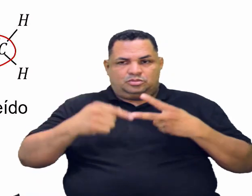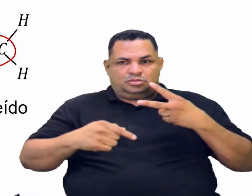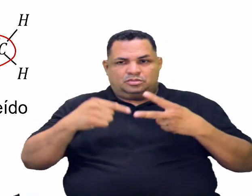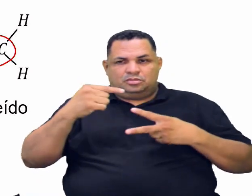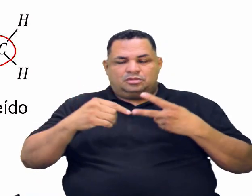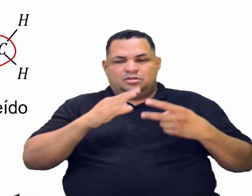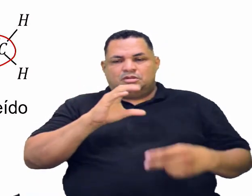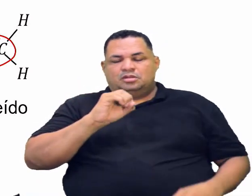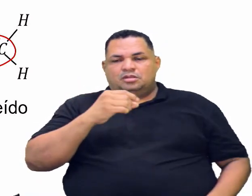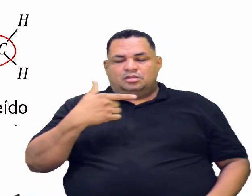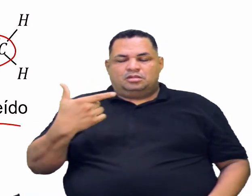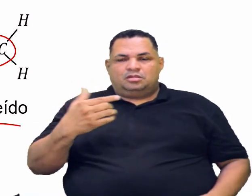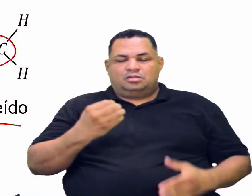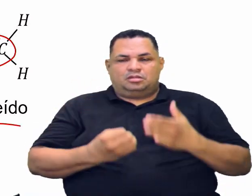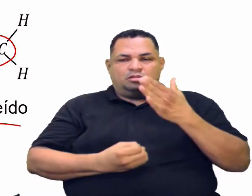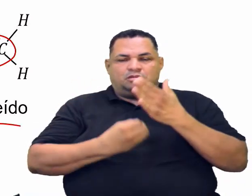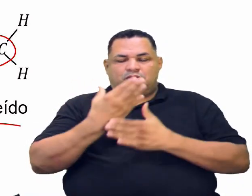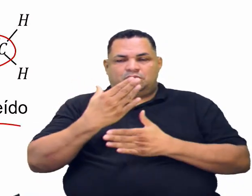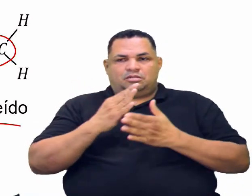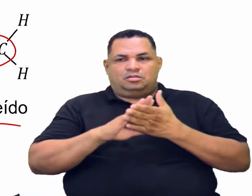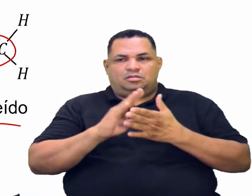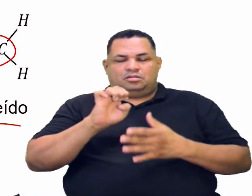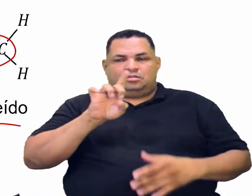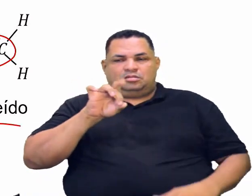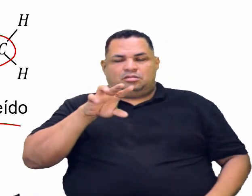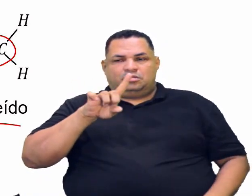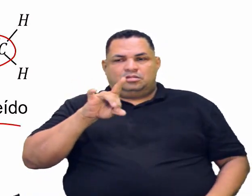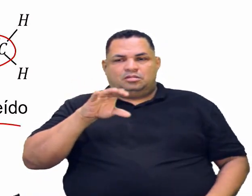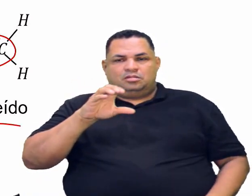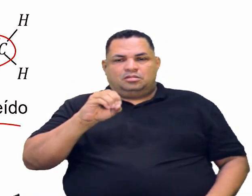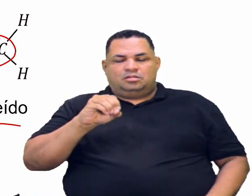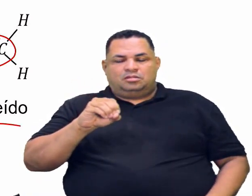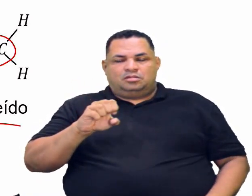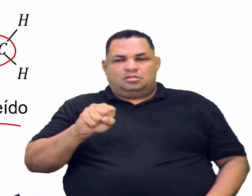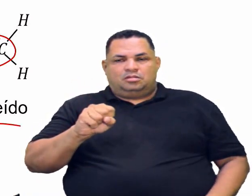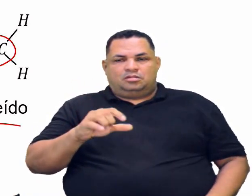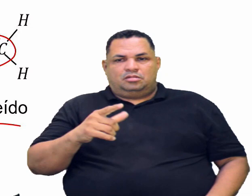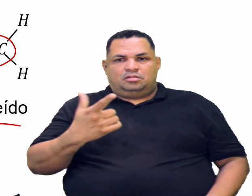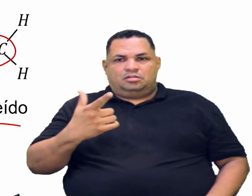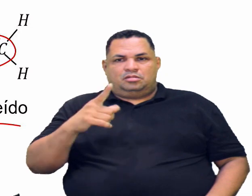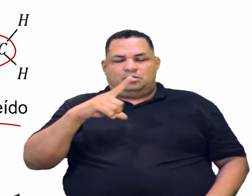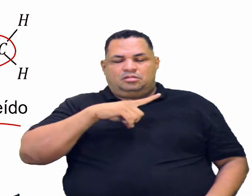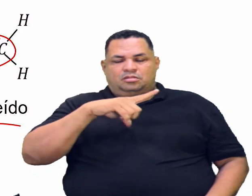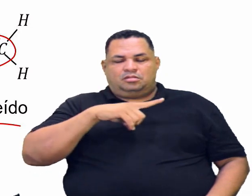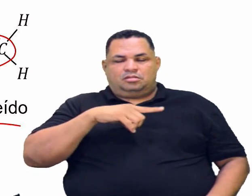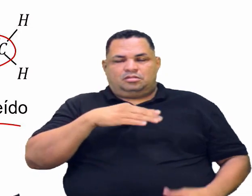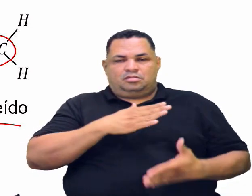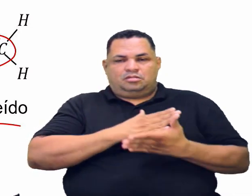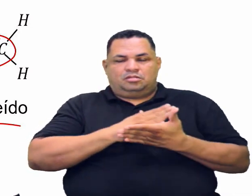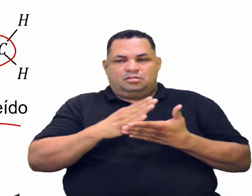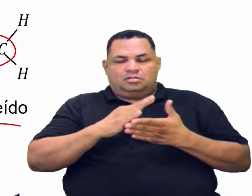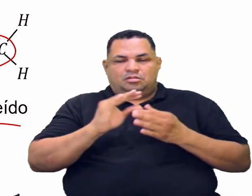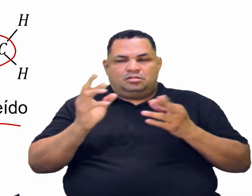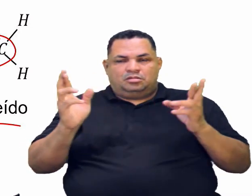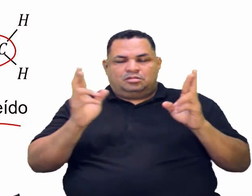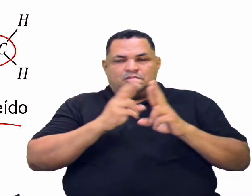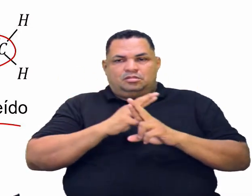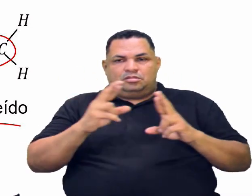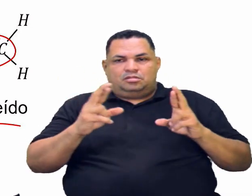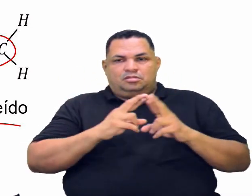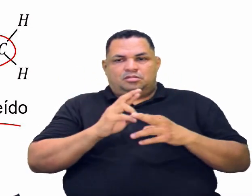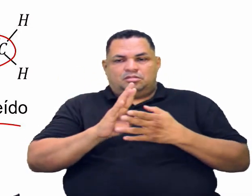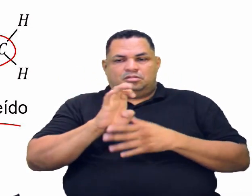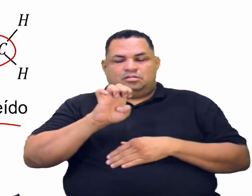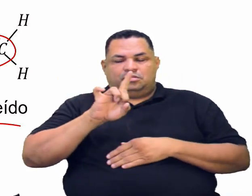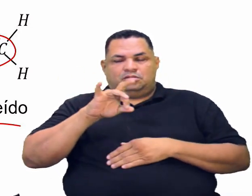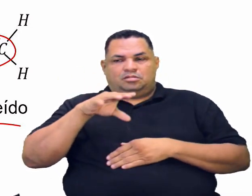com o oxigênio, formando um aldeído. Então, uma maneira de obter o aldeído é a partir da reação de